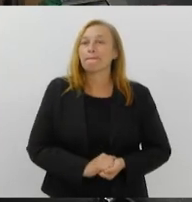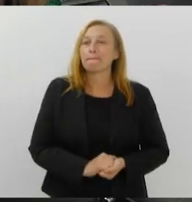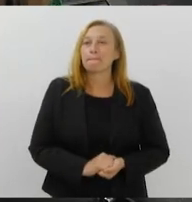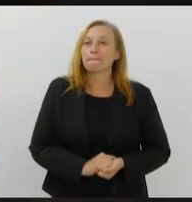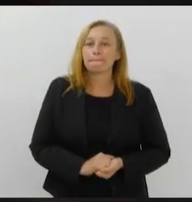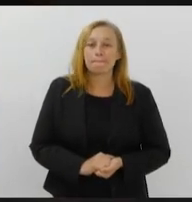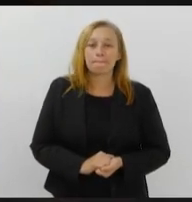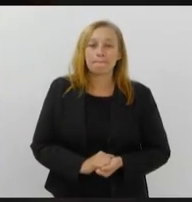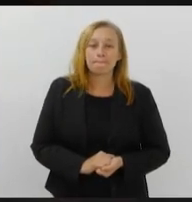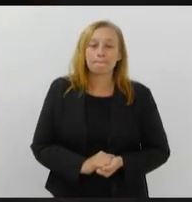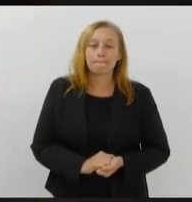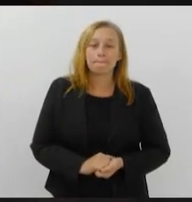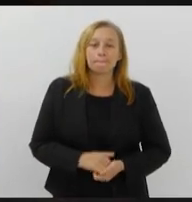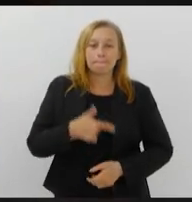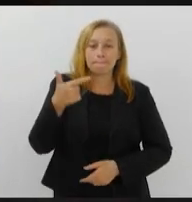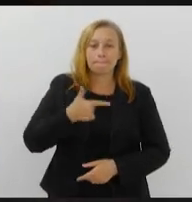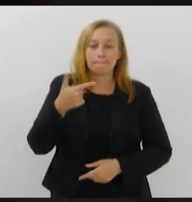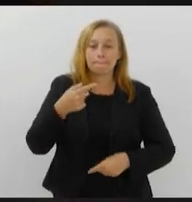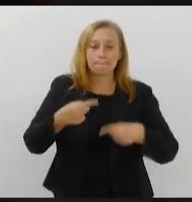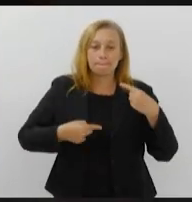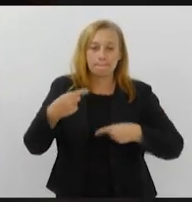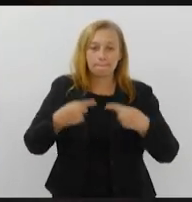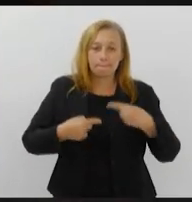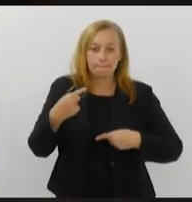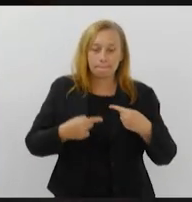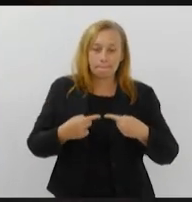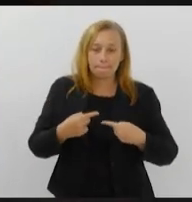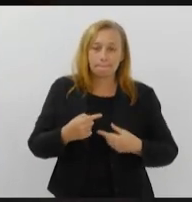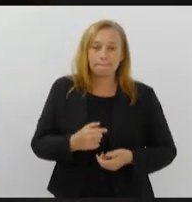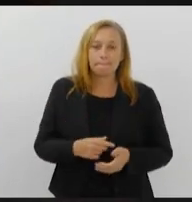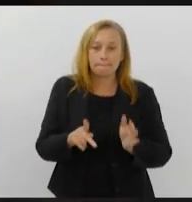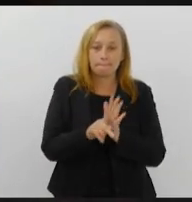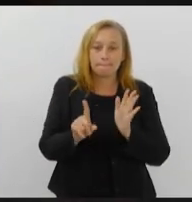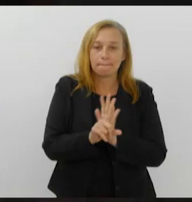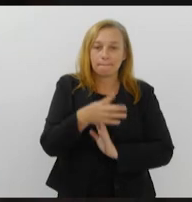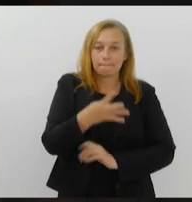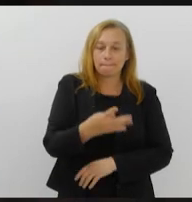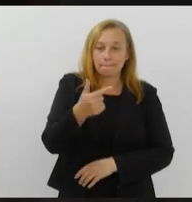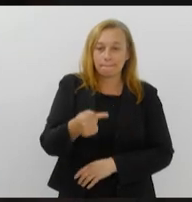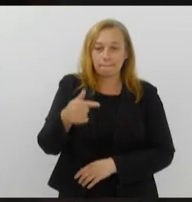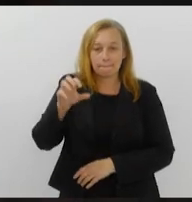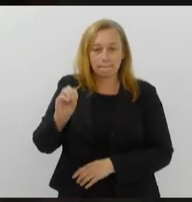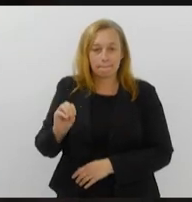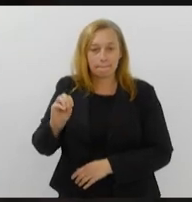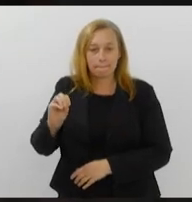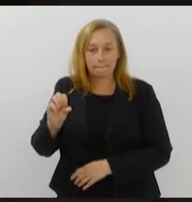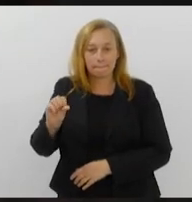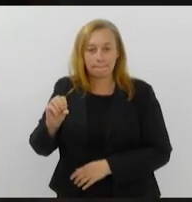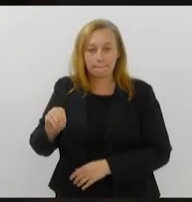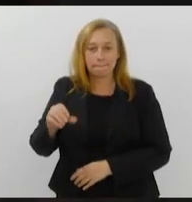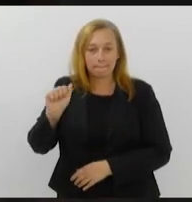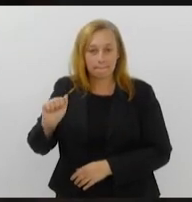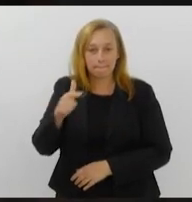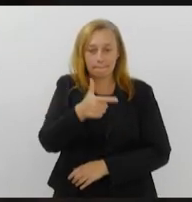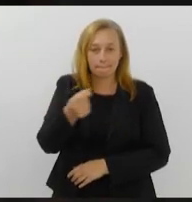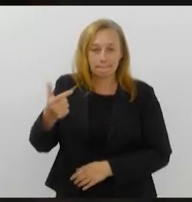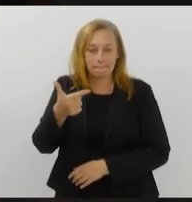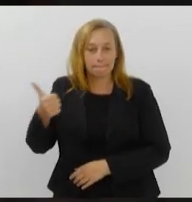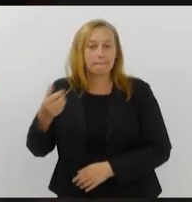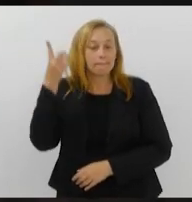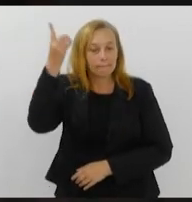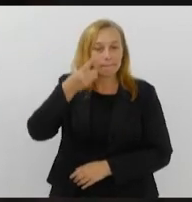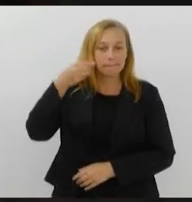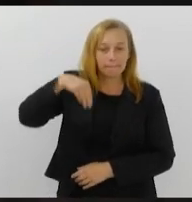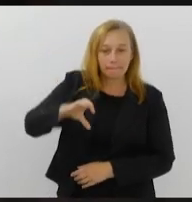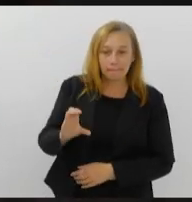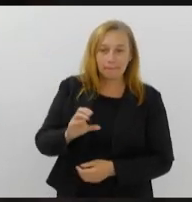Em tramitação ordinária, em segunda discussão, redação do vencido, assim emendada. Projeto de lei número 4790-A de 21, de autoria do deputado Carlos